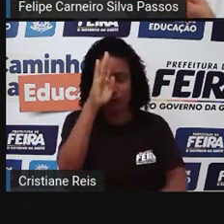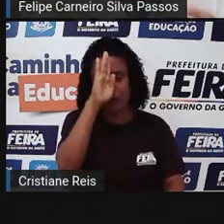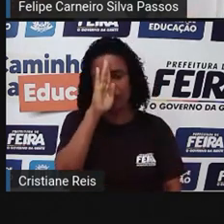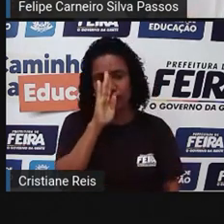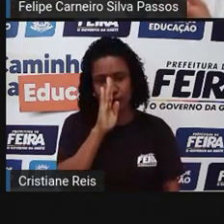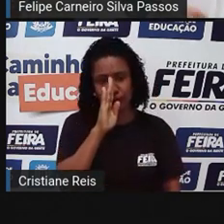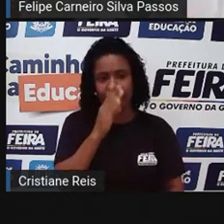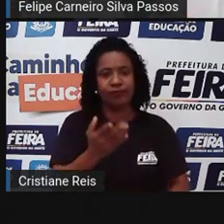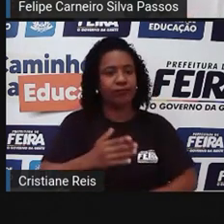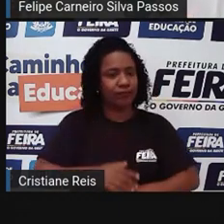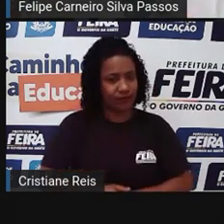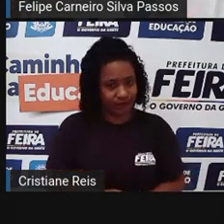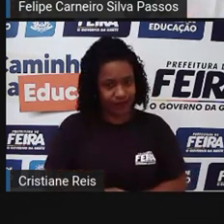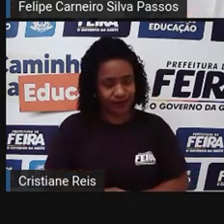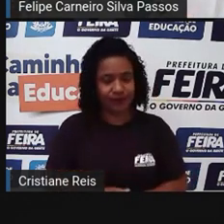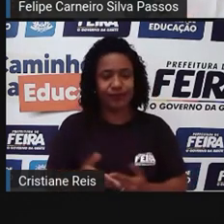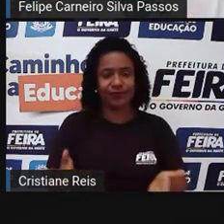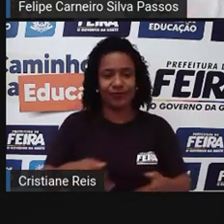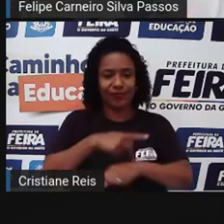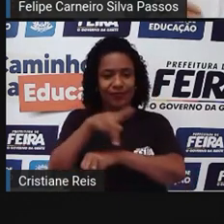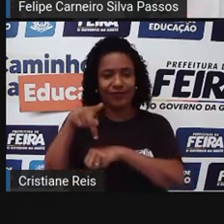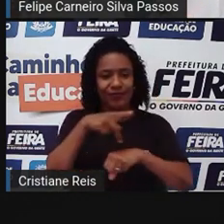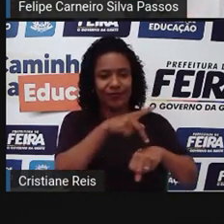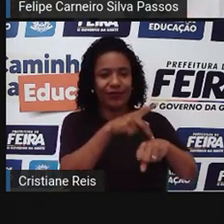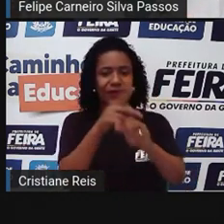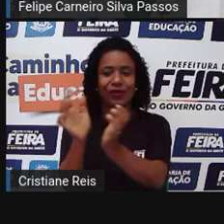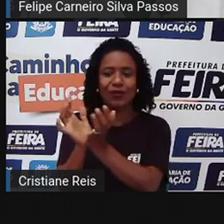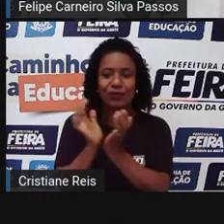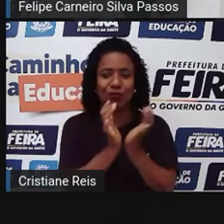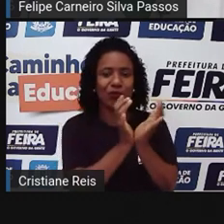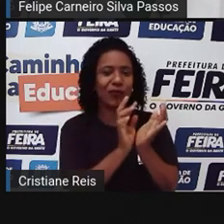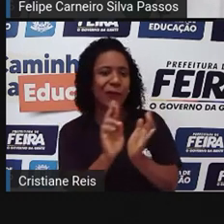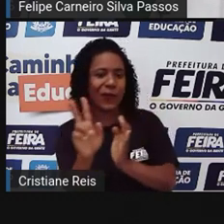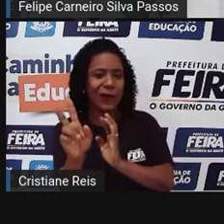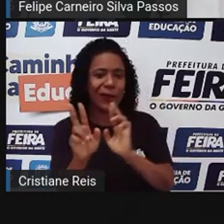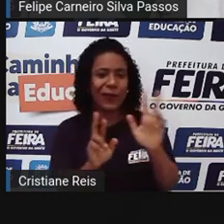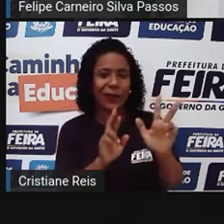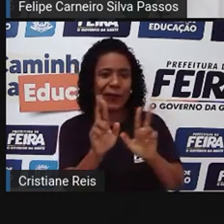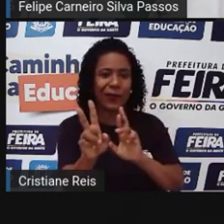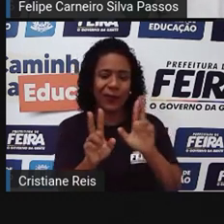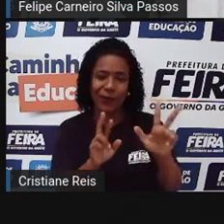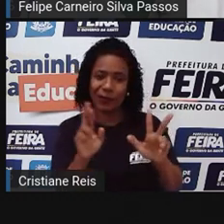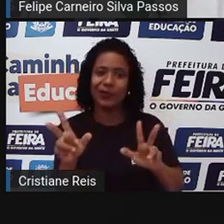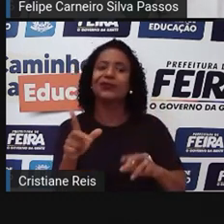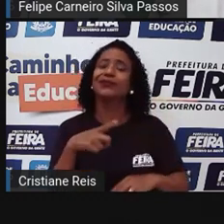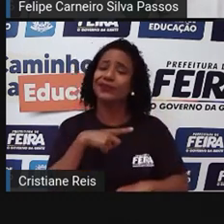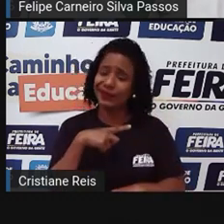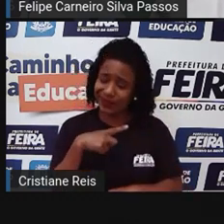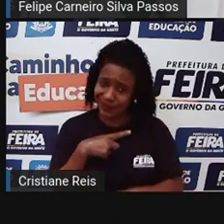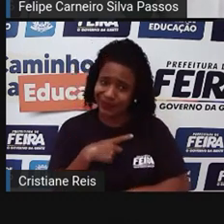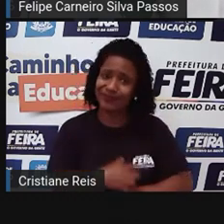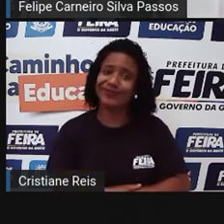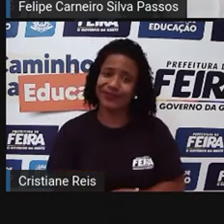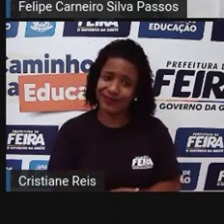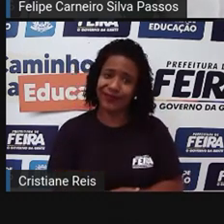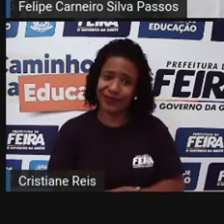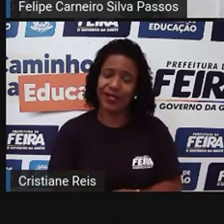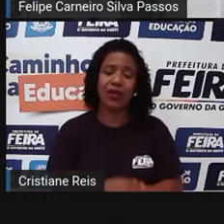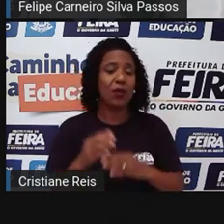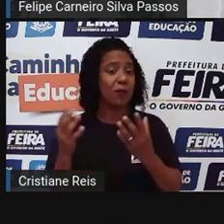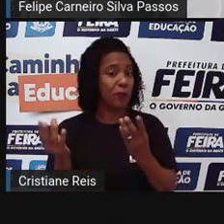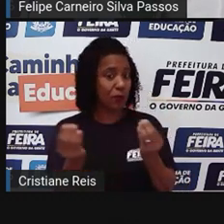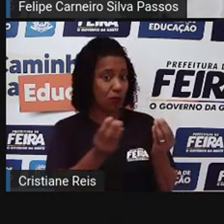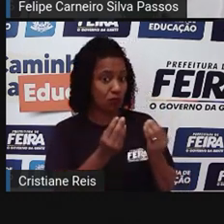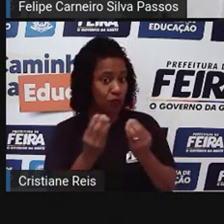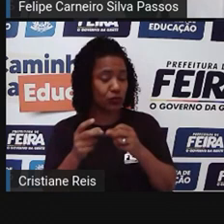nessa multiplicidade de povos, a gente já tem desigualdade, tá? Não se enganem, não. Os imigrantes, muitos vieram em situação de